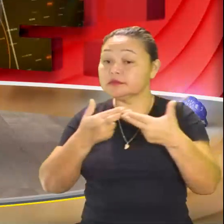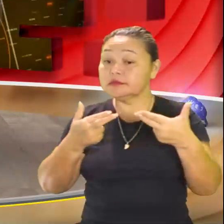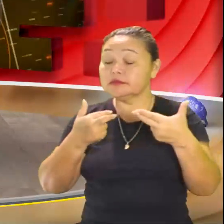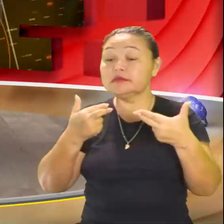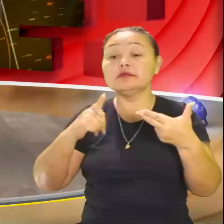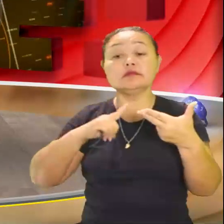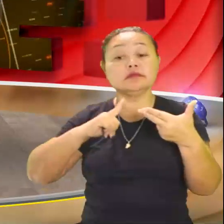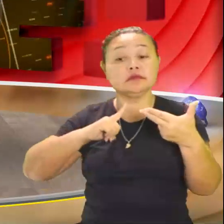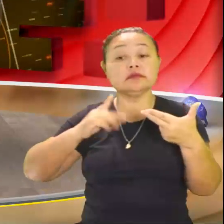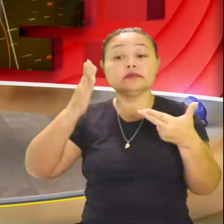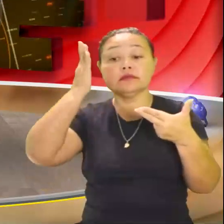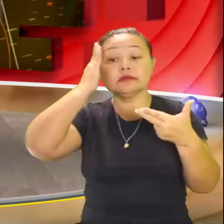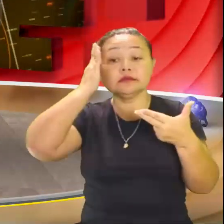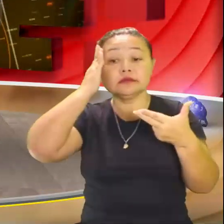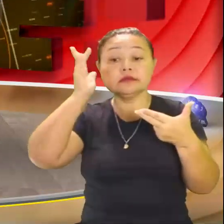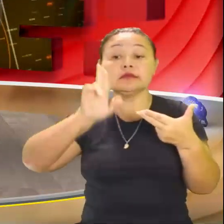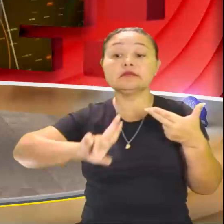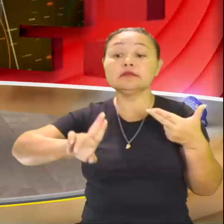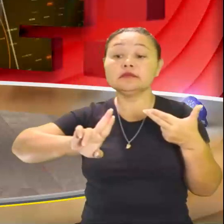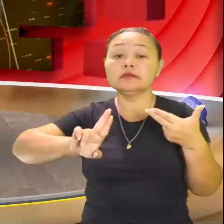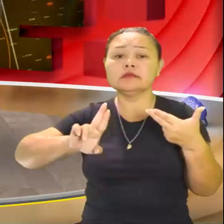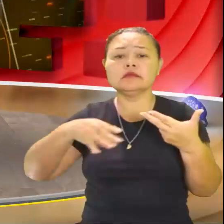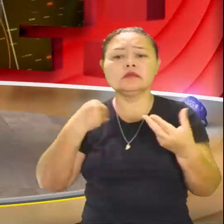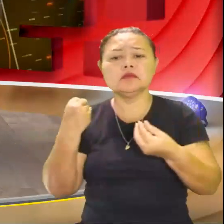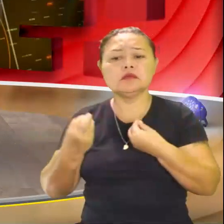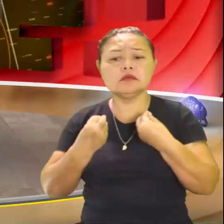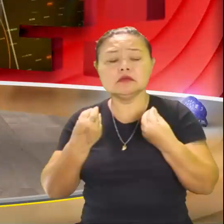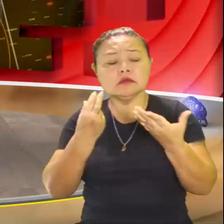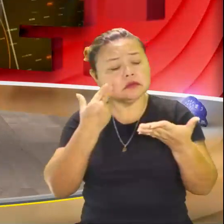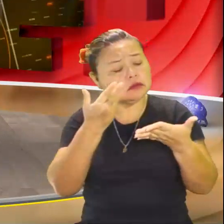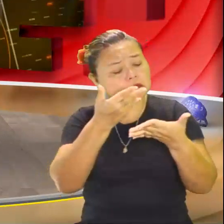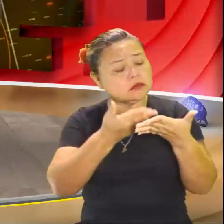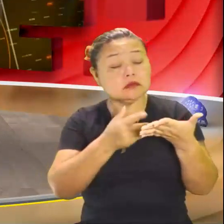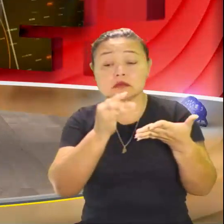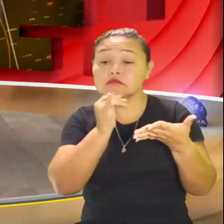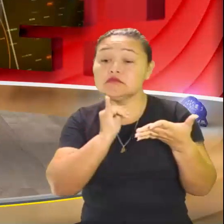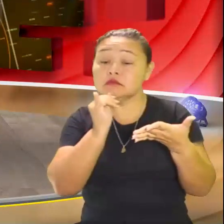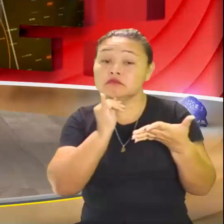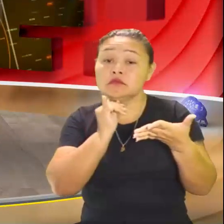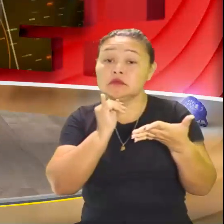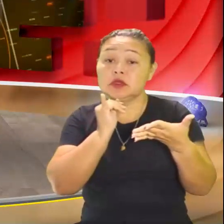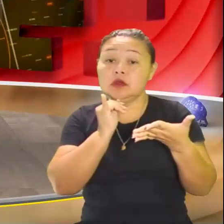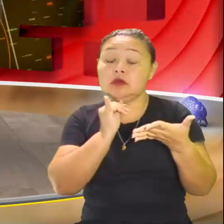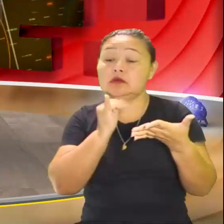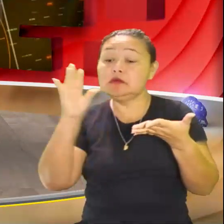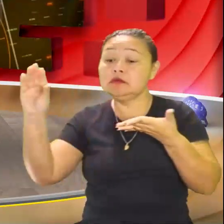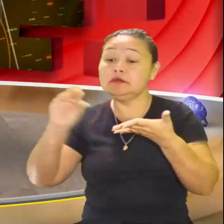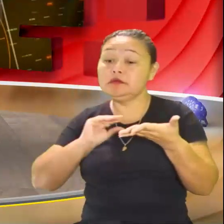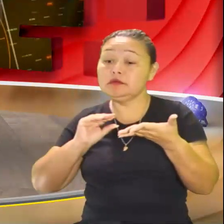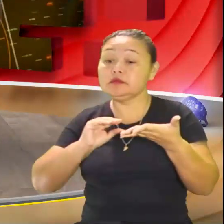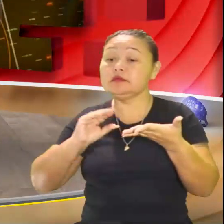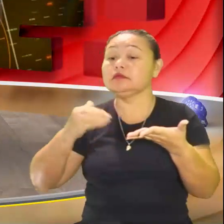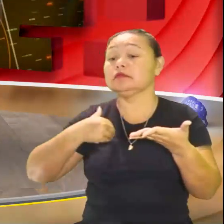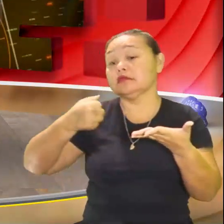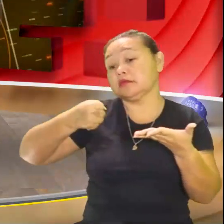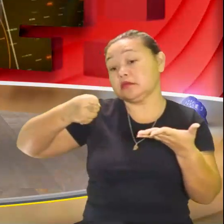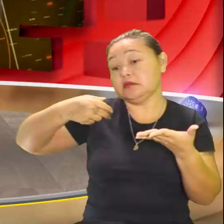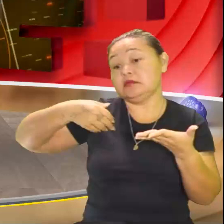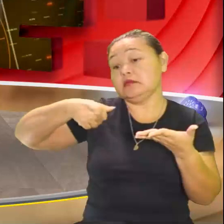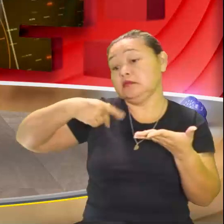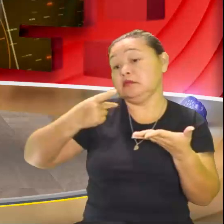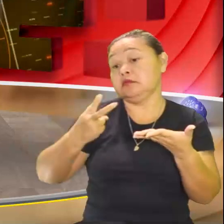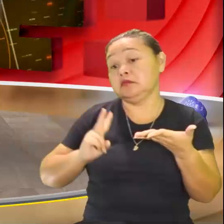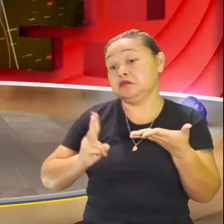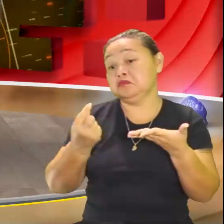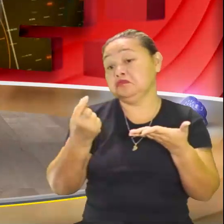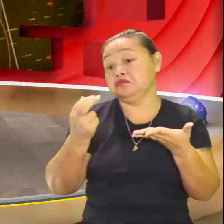coisa, nós temos que saber o que vamos usar. É mesmo. Porque não tem como eu fazer uma aplicação, por exemplo, eu quero fazer um investimento na Bolsa de Valores, mas eu